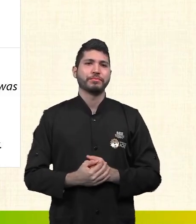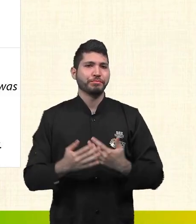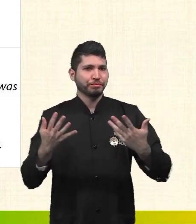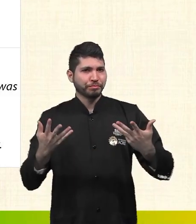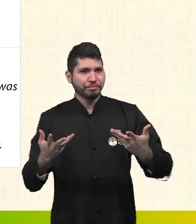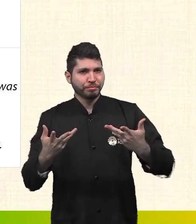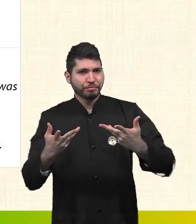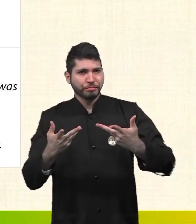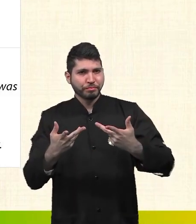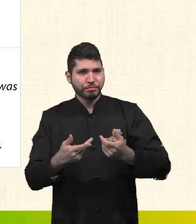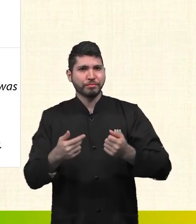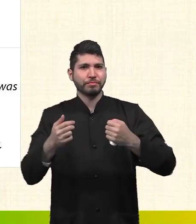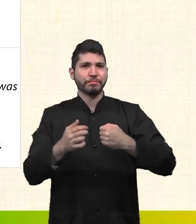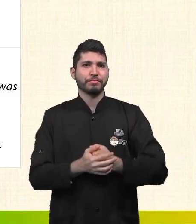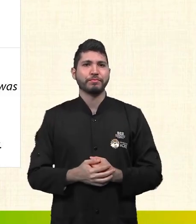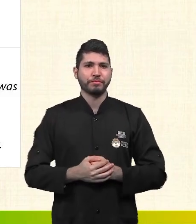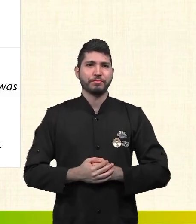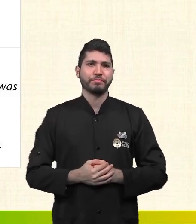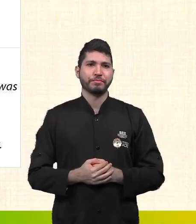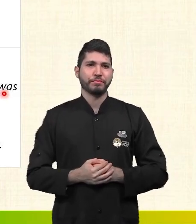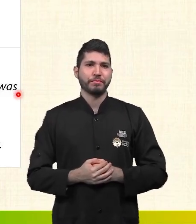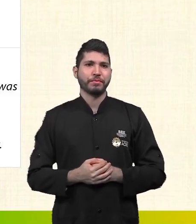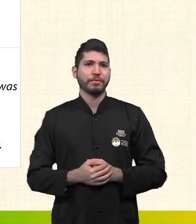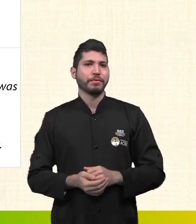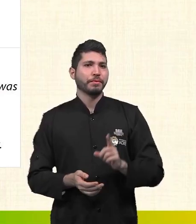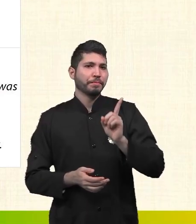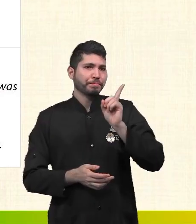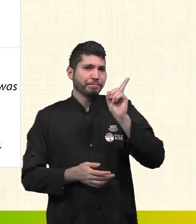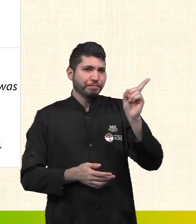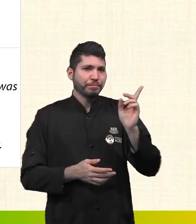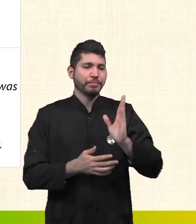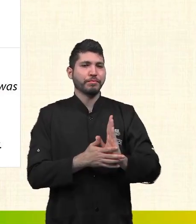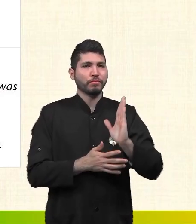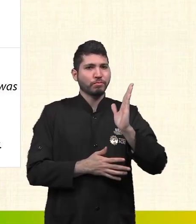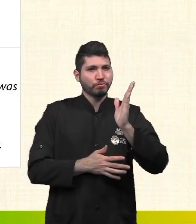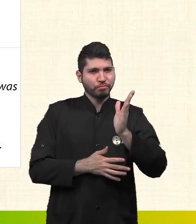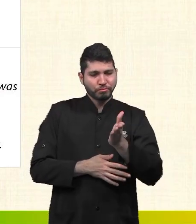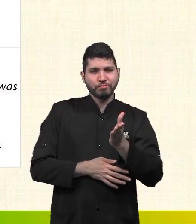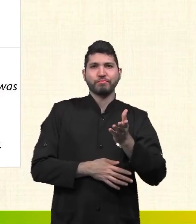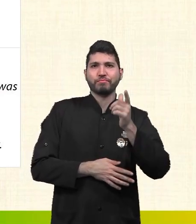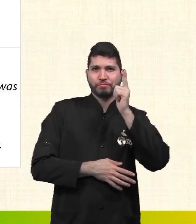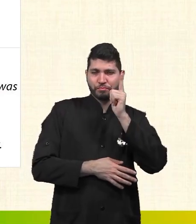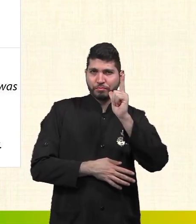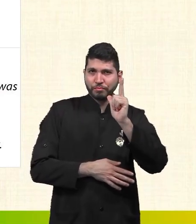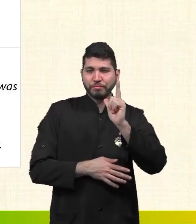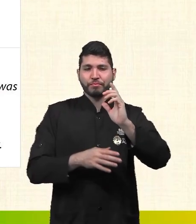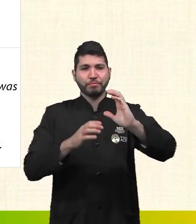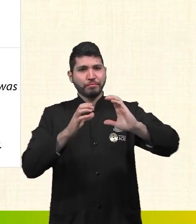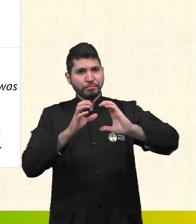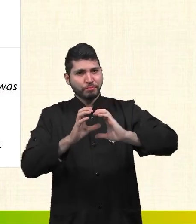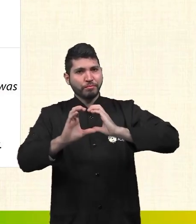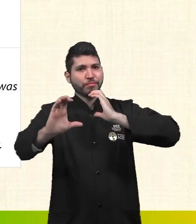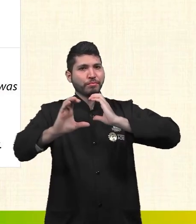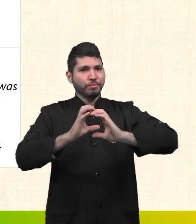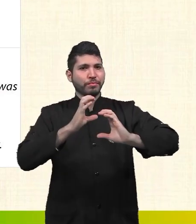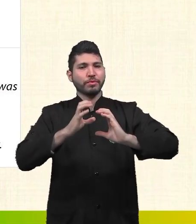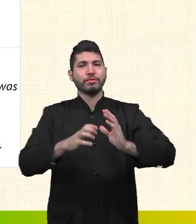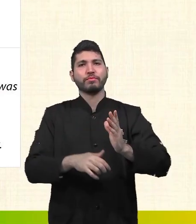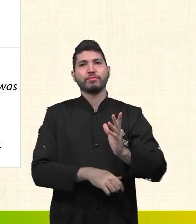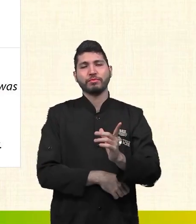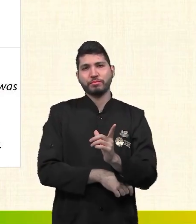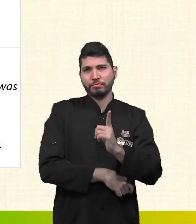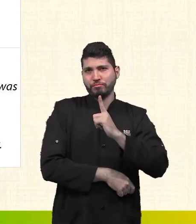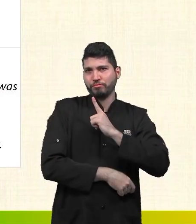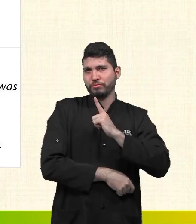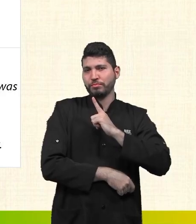Habilidade. She could already sing when she was 4. Ela já conseguia cantar quando tinha 4